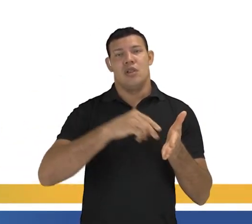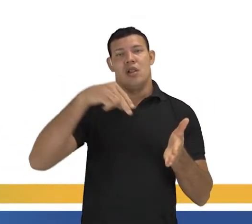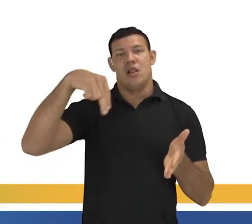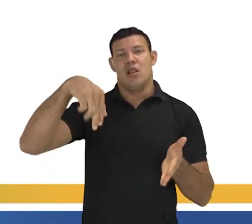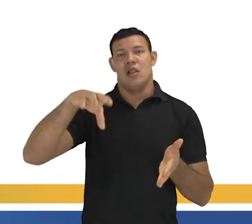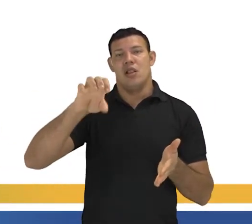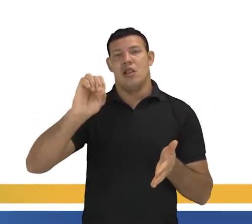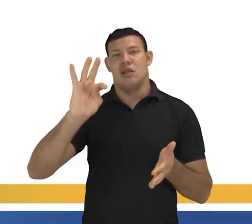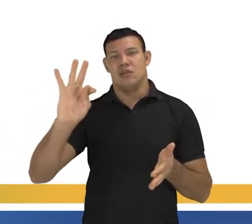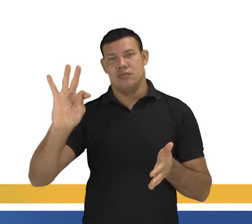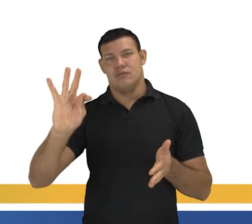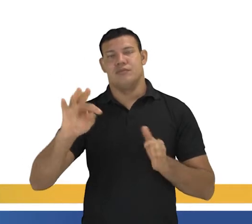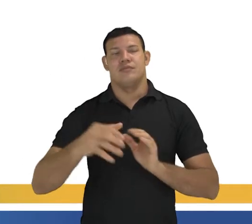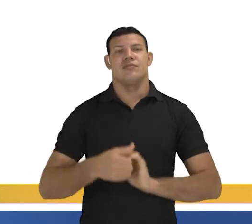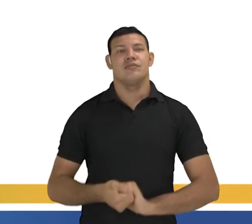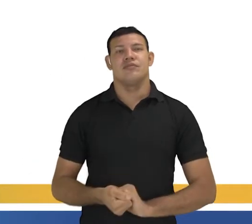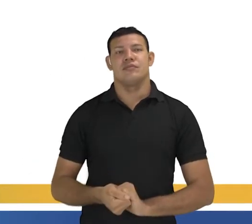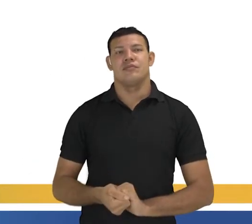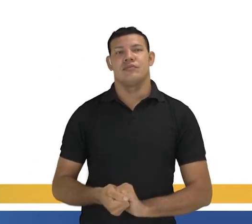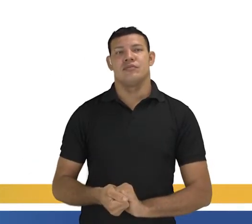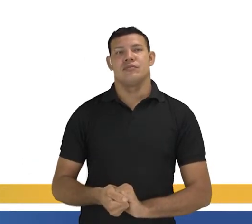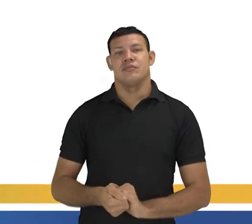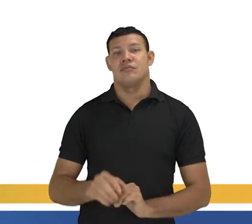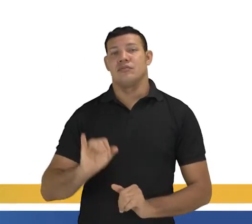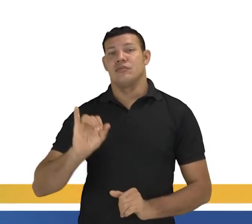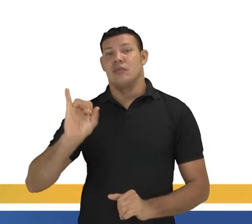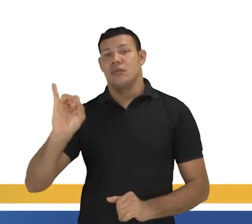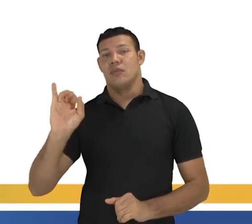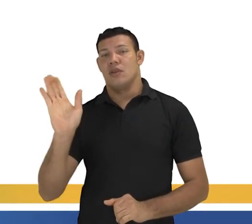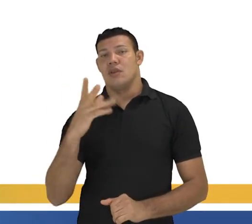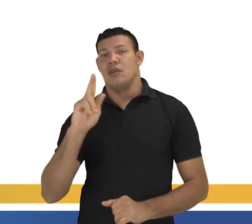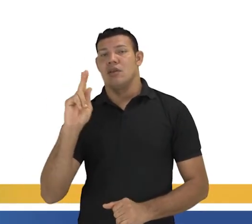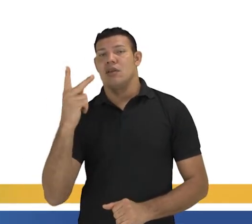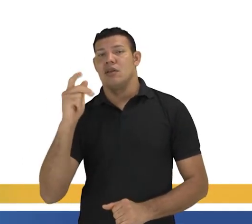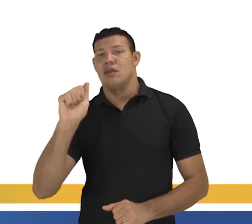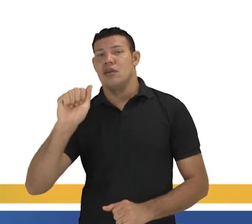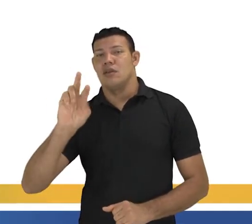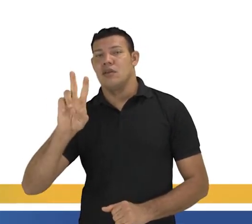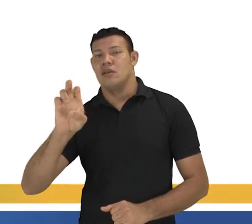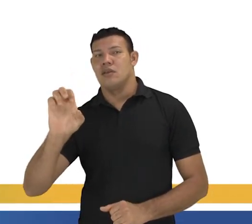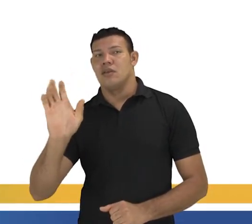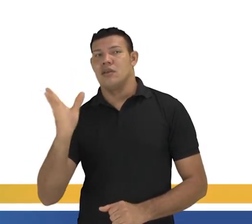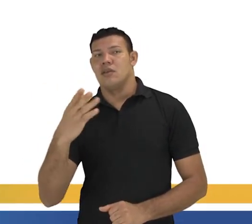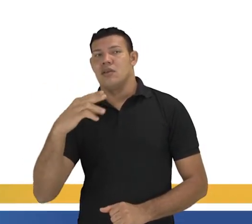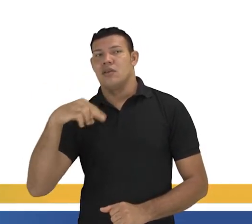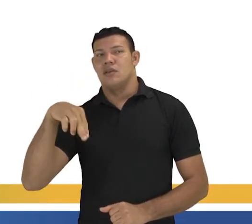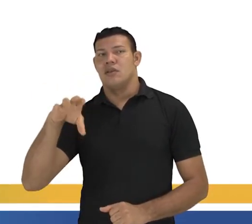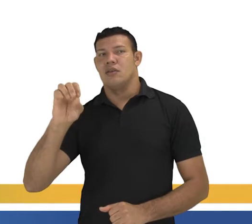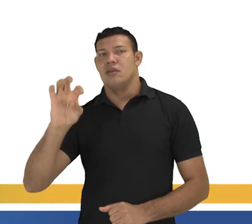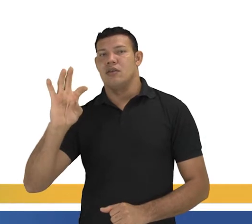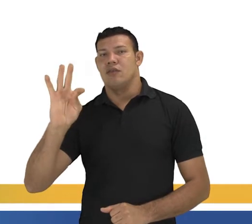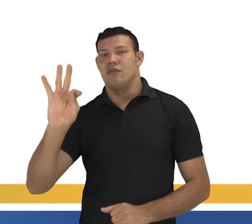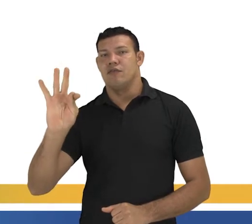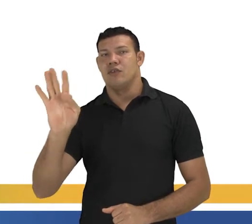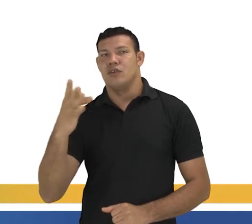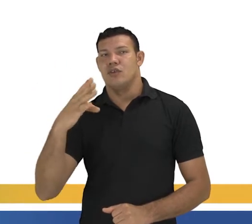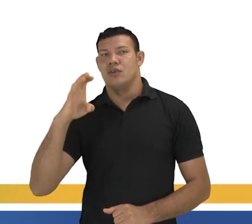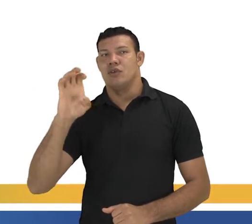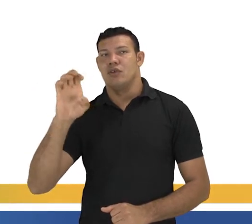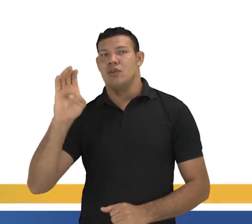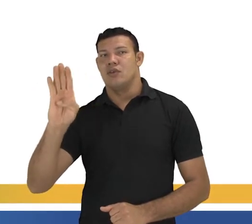auxiliar have ou has. I have not been doing anything lately. Não tenho feito